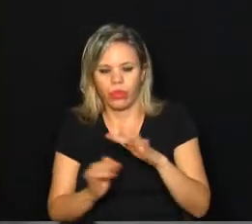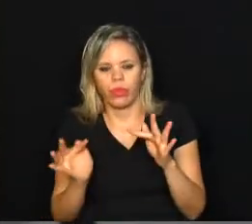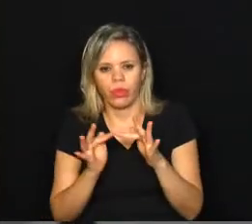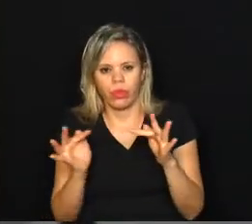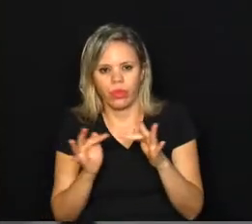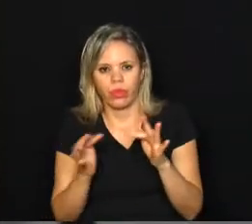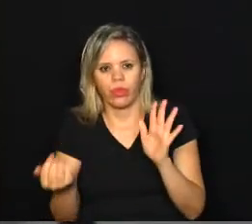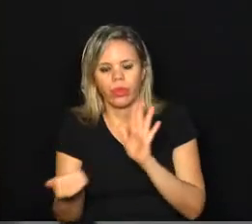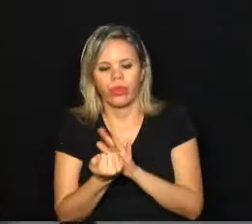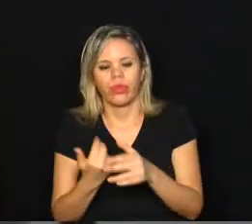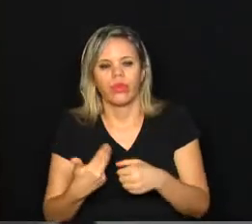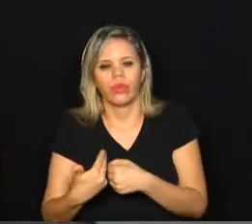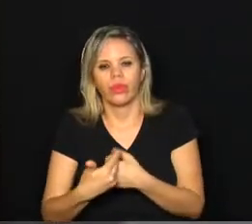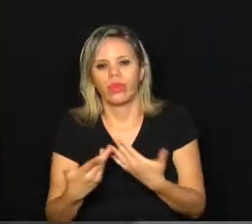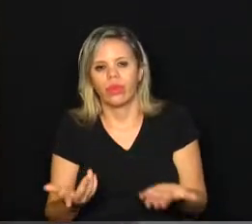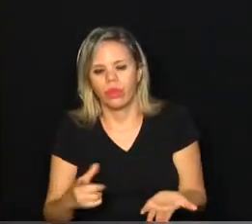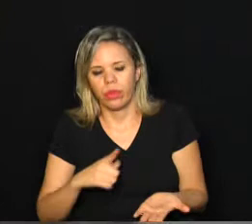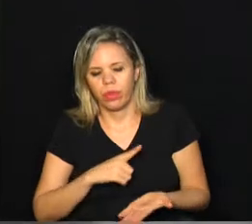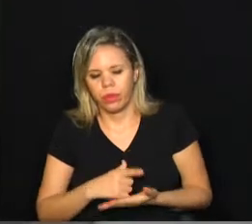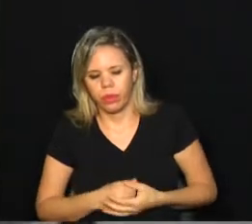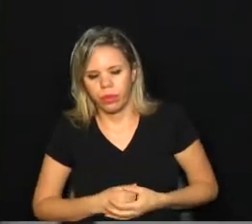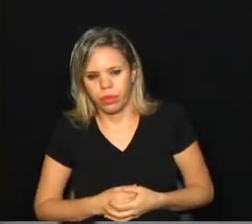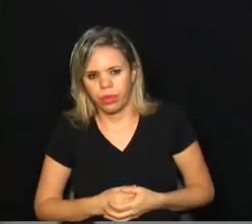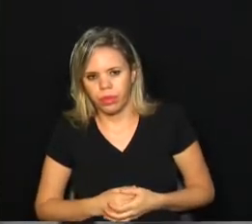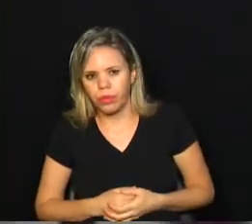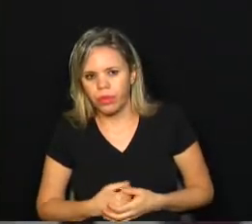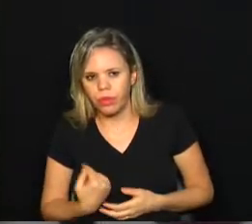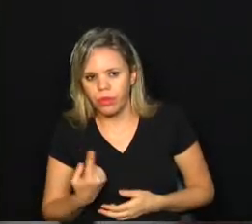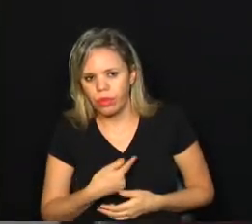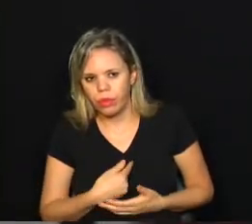da Unicamp, a gente